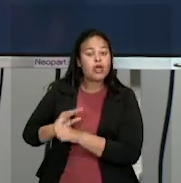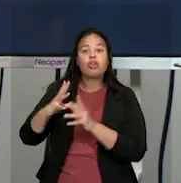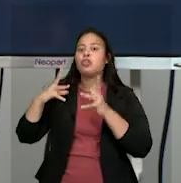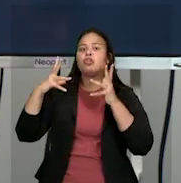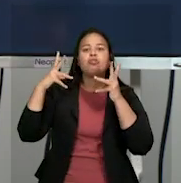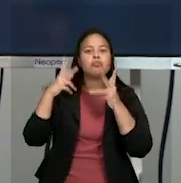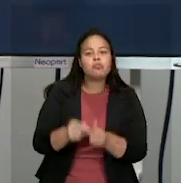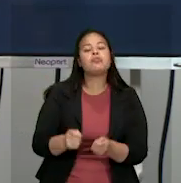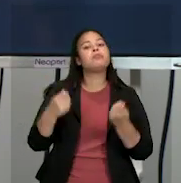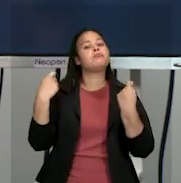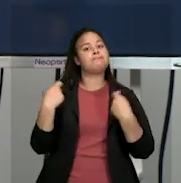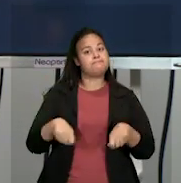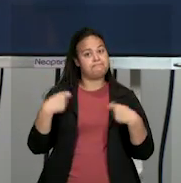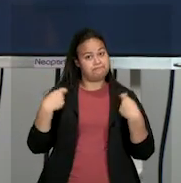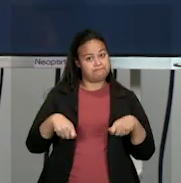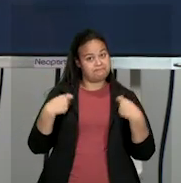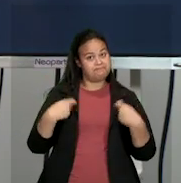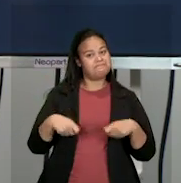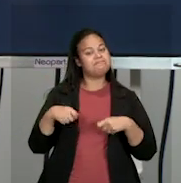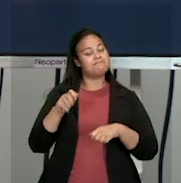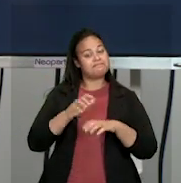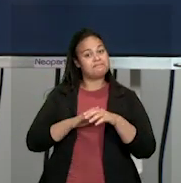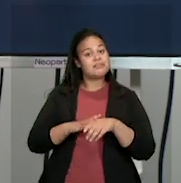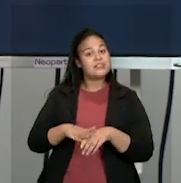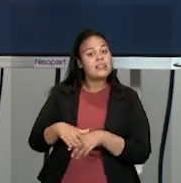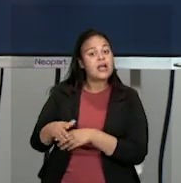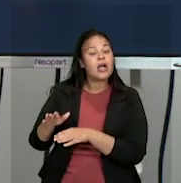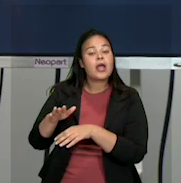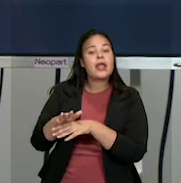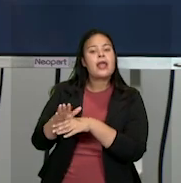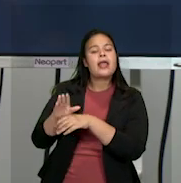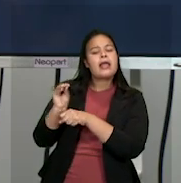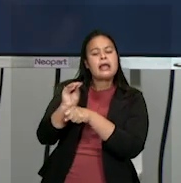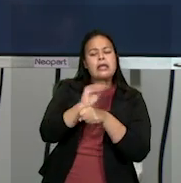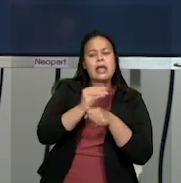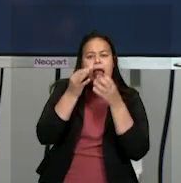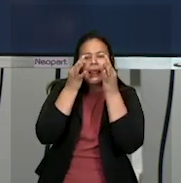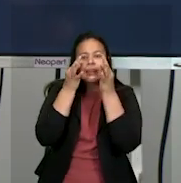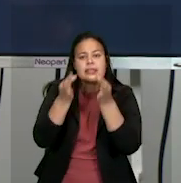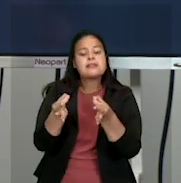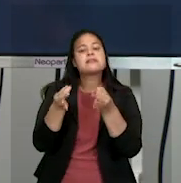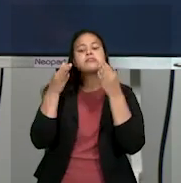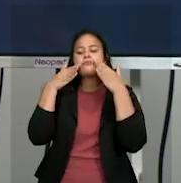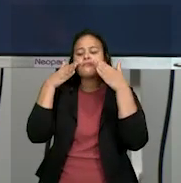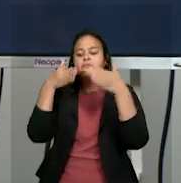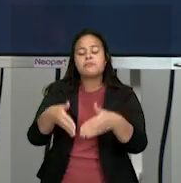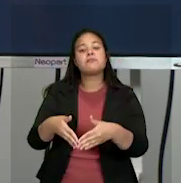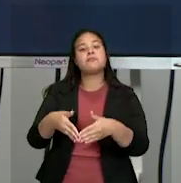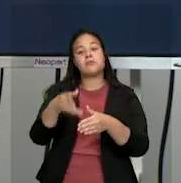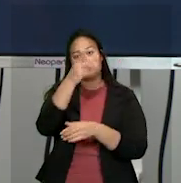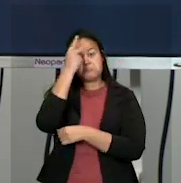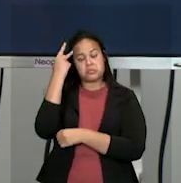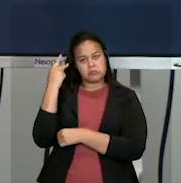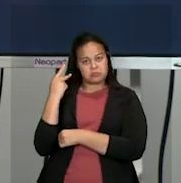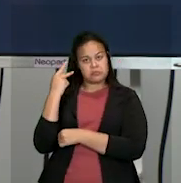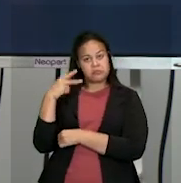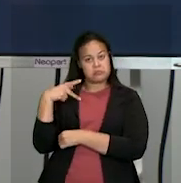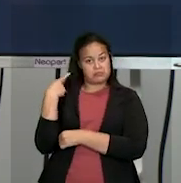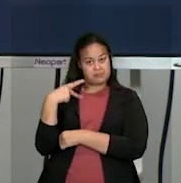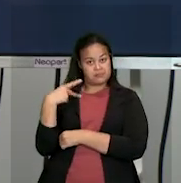tudo precisa ser cuidado, isso tudo precisa de atenção de alguém. Então,